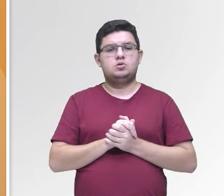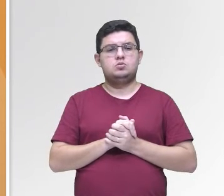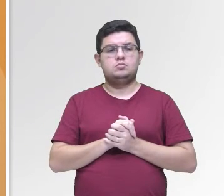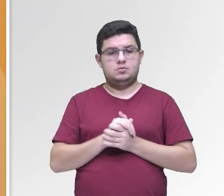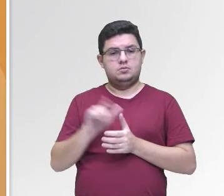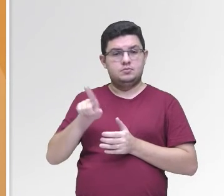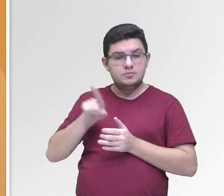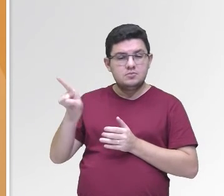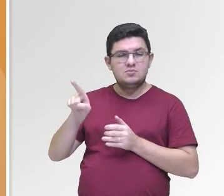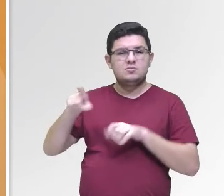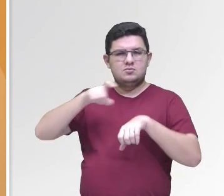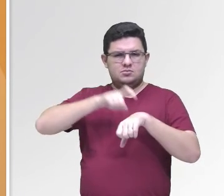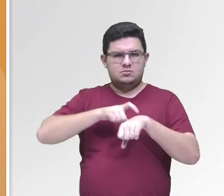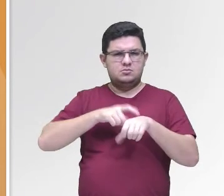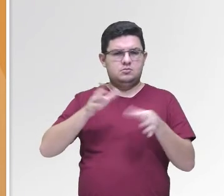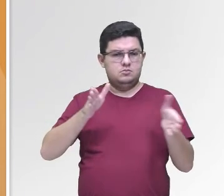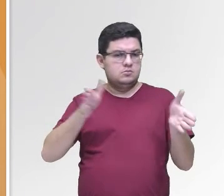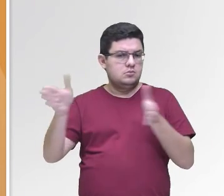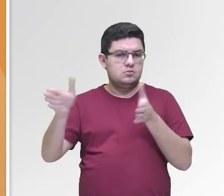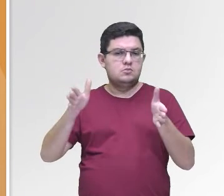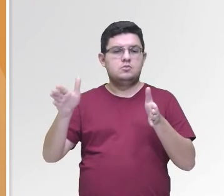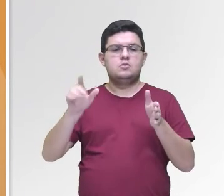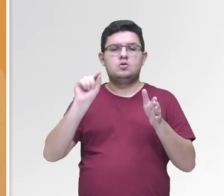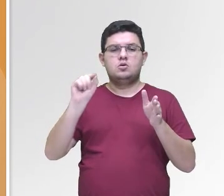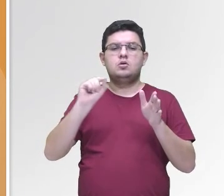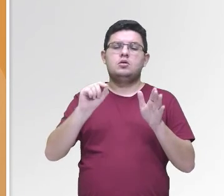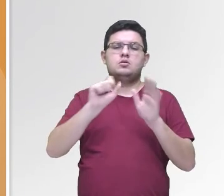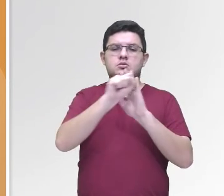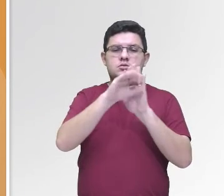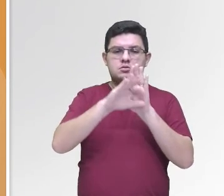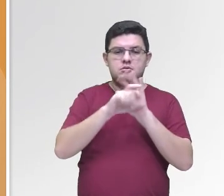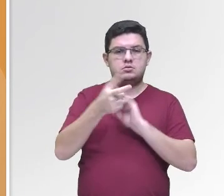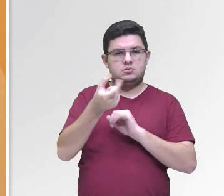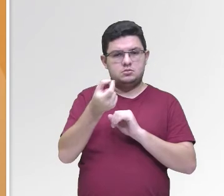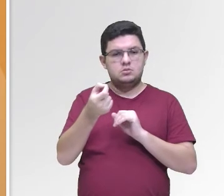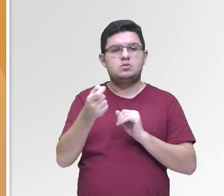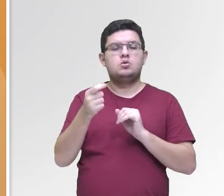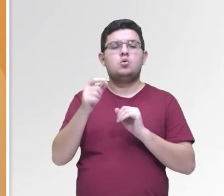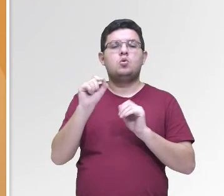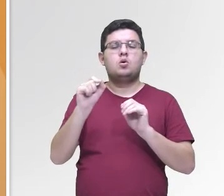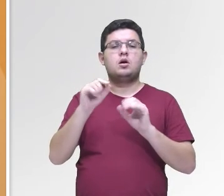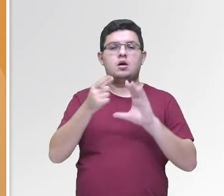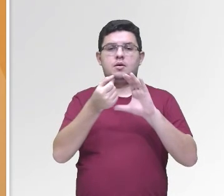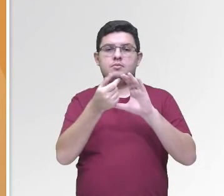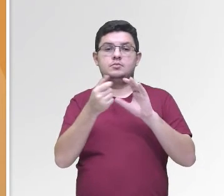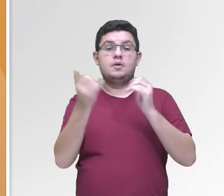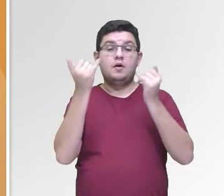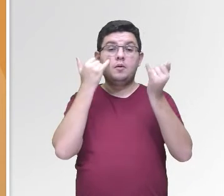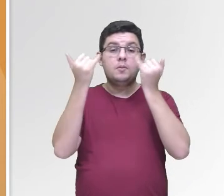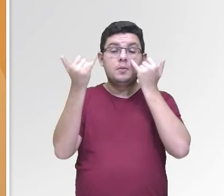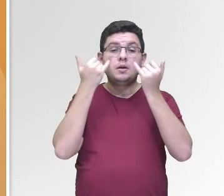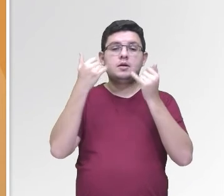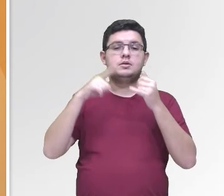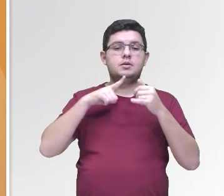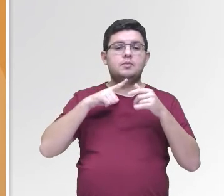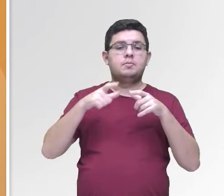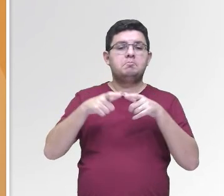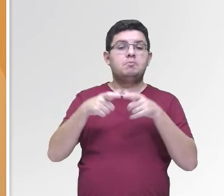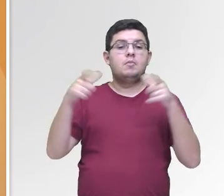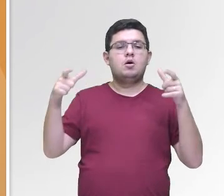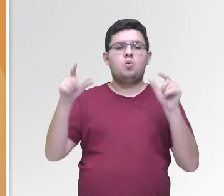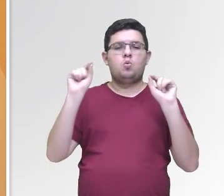justamente nesse período do capitalismo informacional que houve aí a expansão de